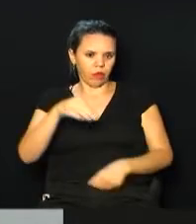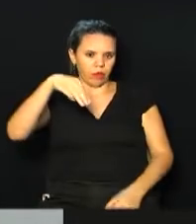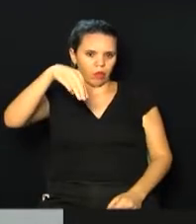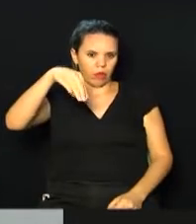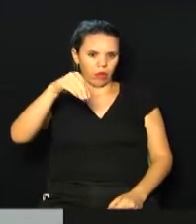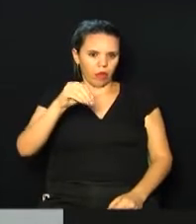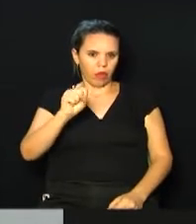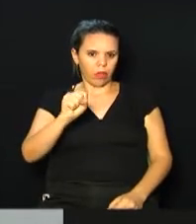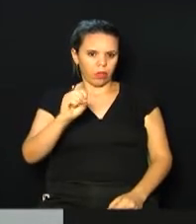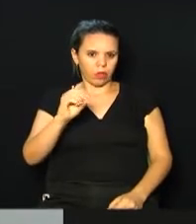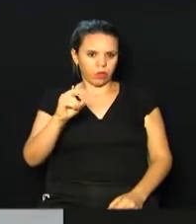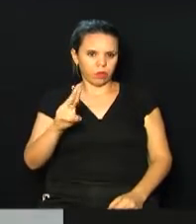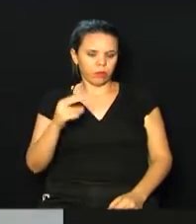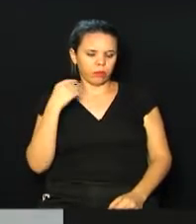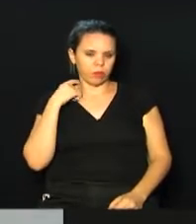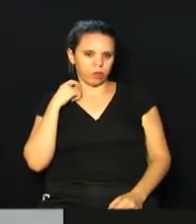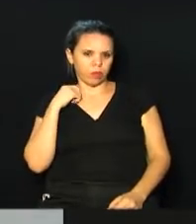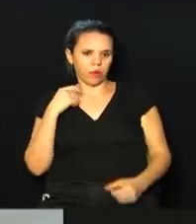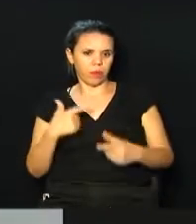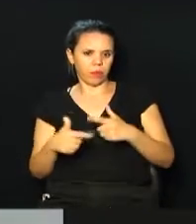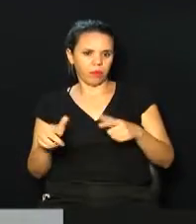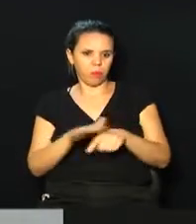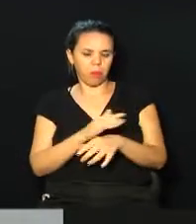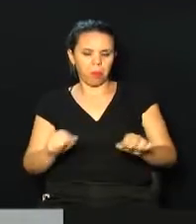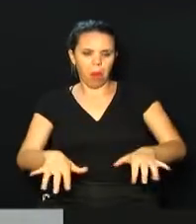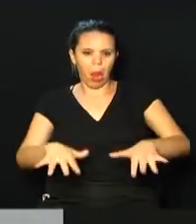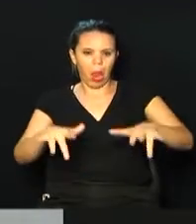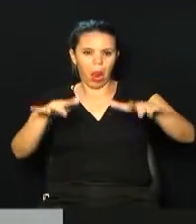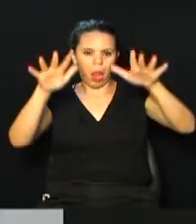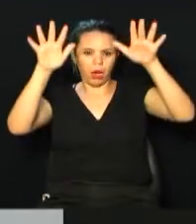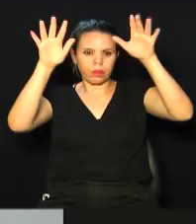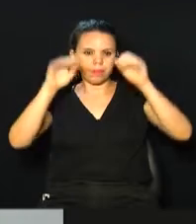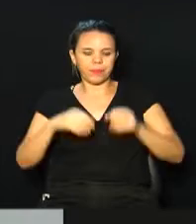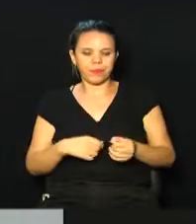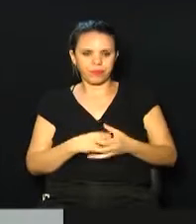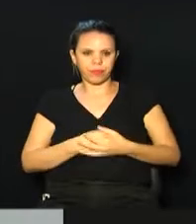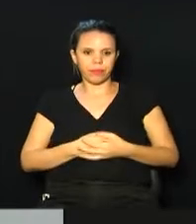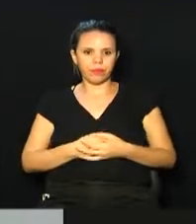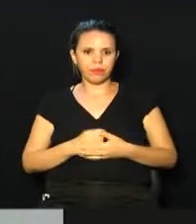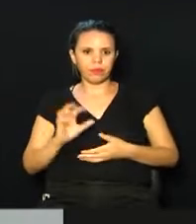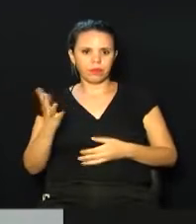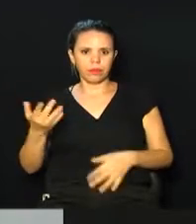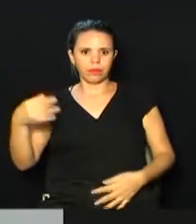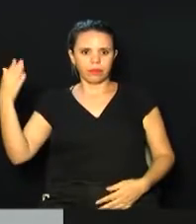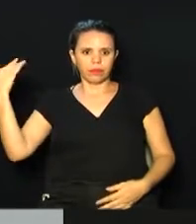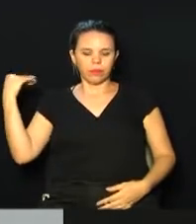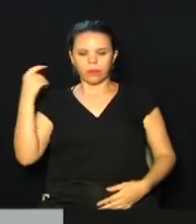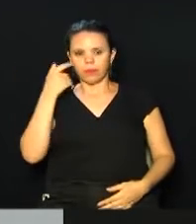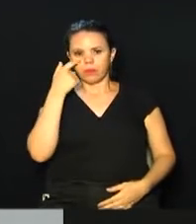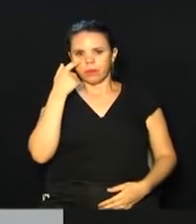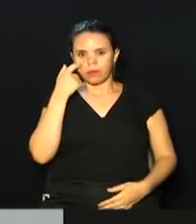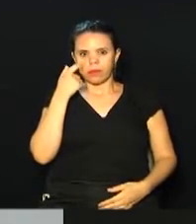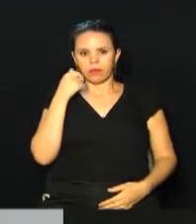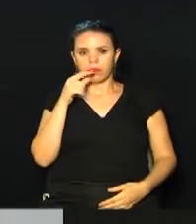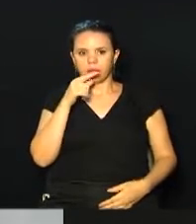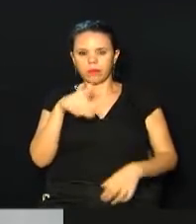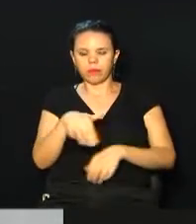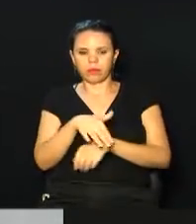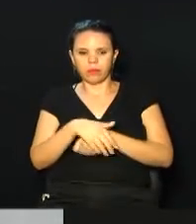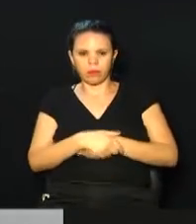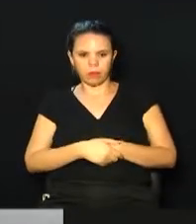e ocasionar aquelas enchentes que ocorriam na época na Rua Moscou.